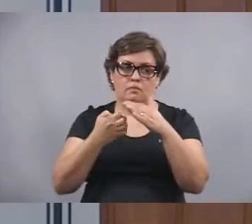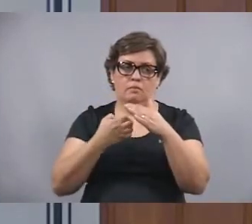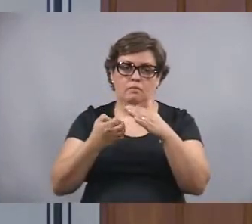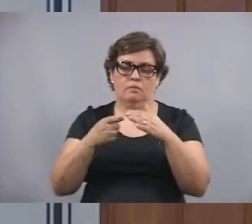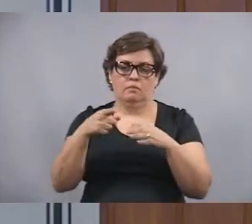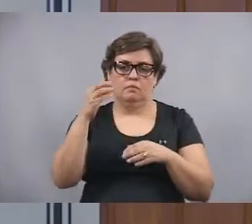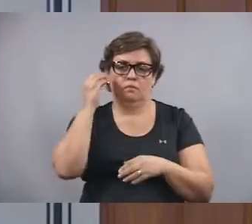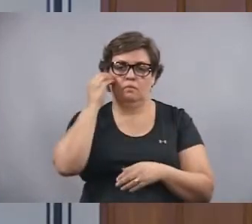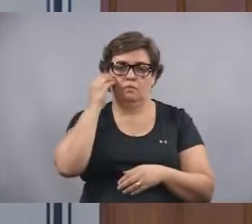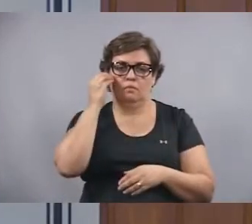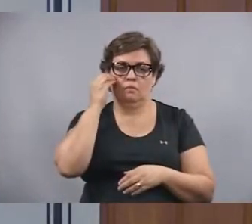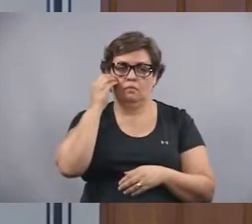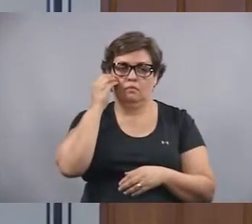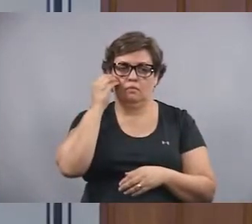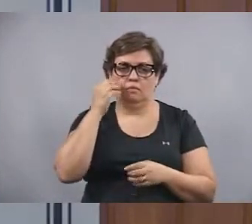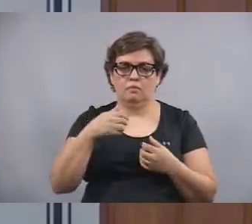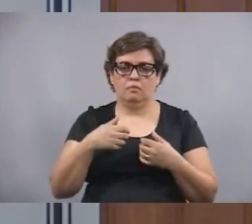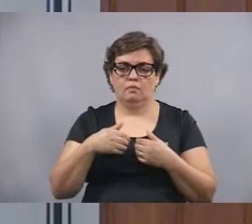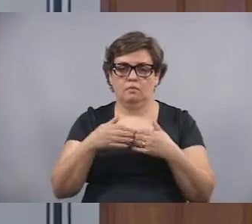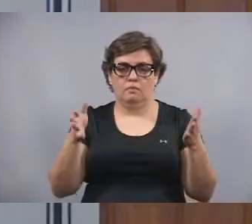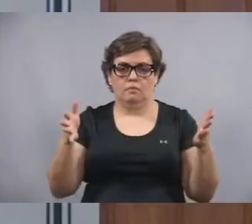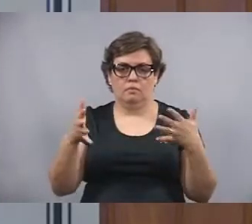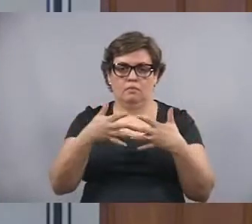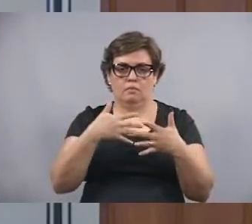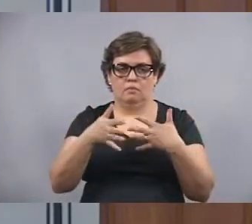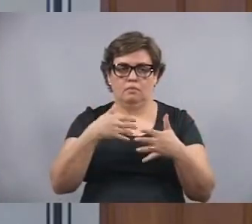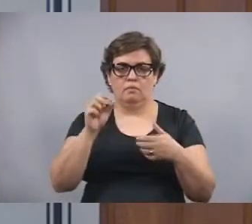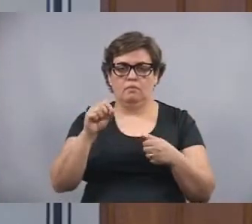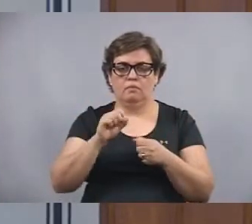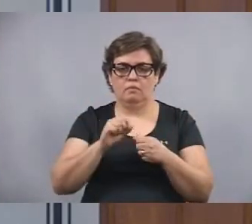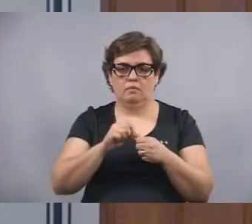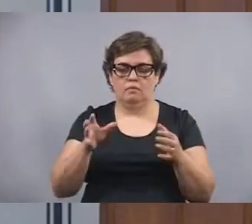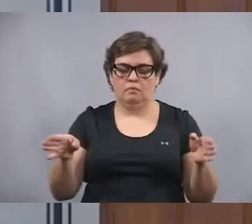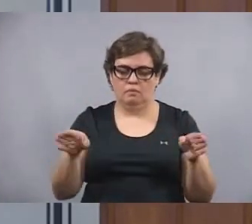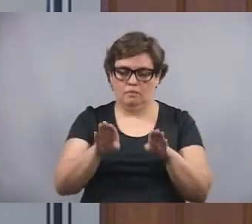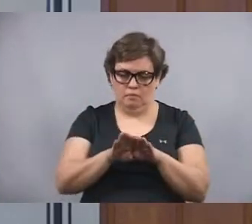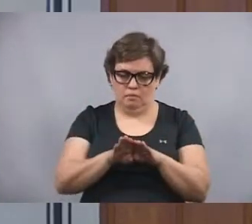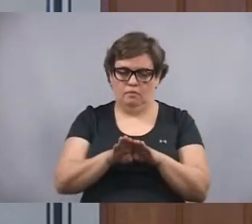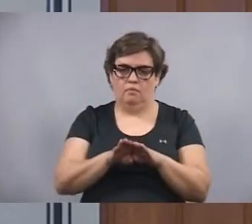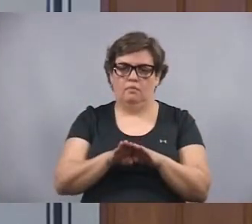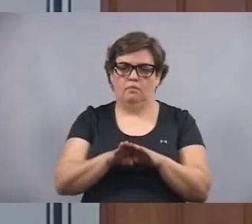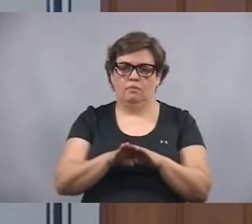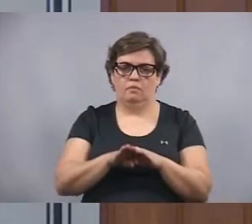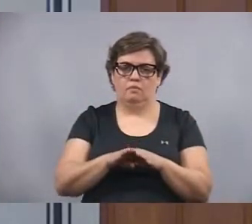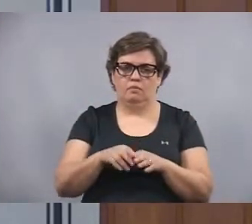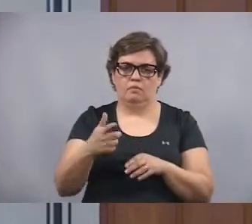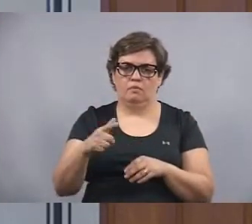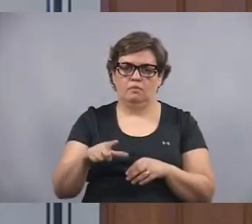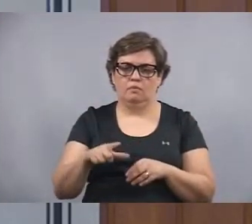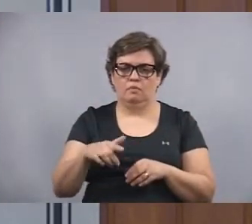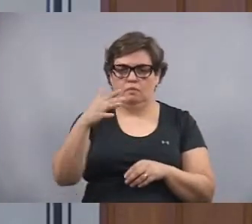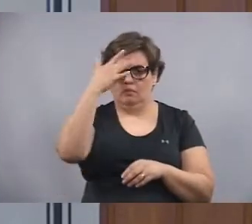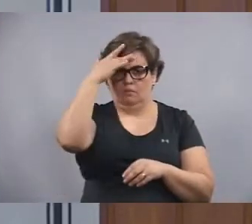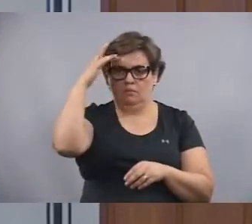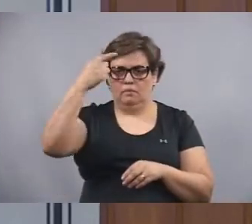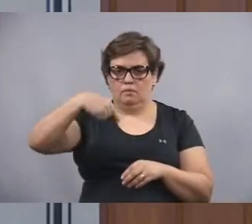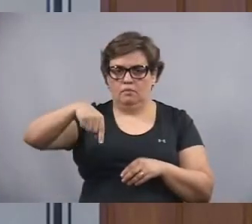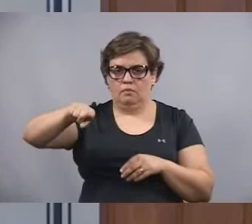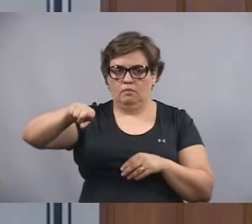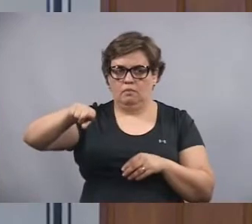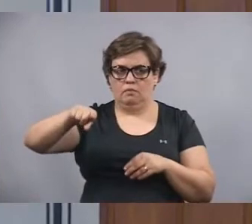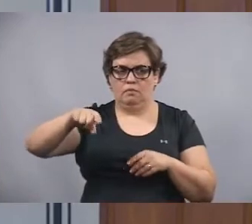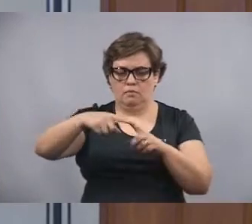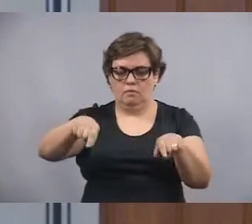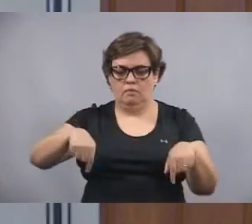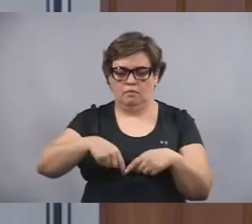uma experiência de abrir o terminal, que faça fechar. O pessoal que passou pelo gabinete itinerante